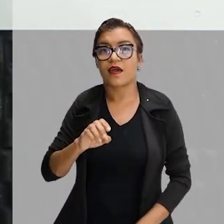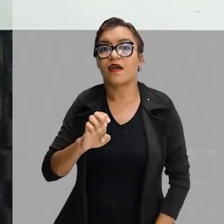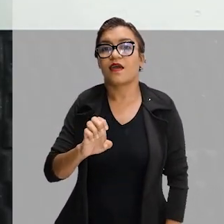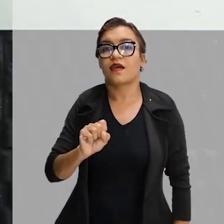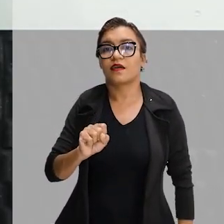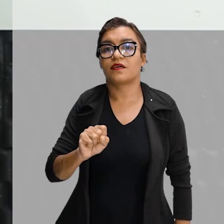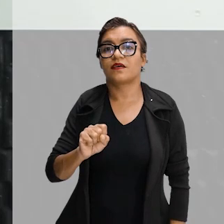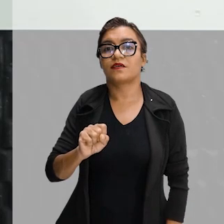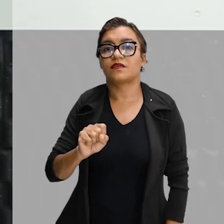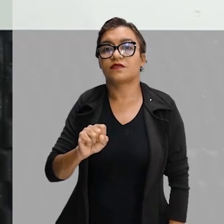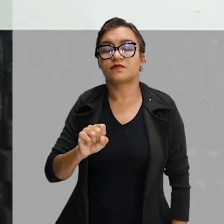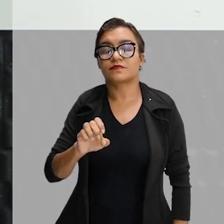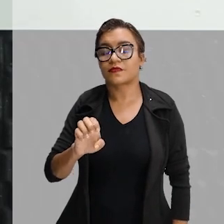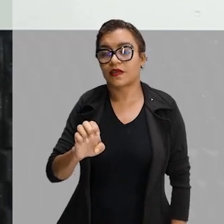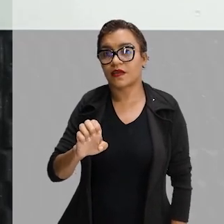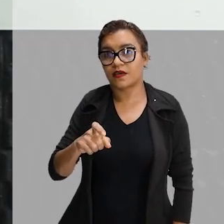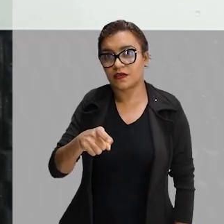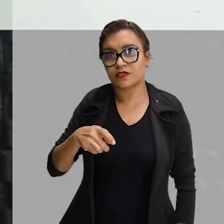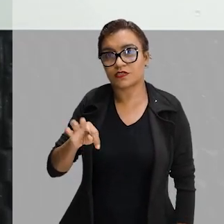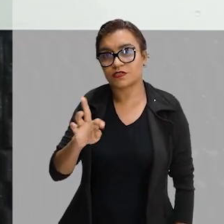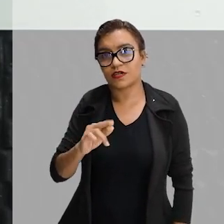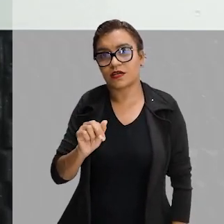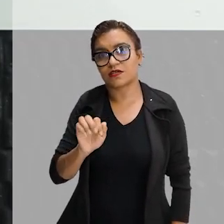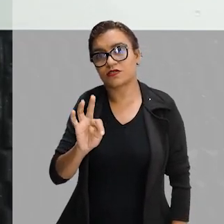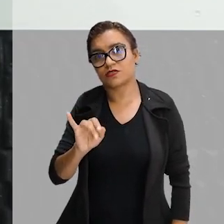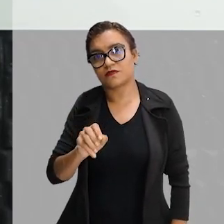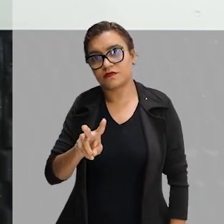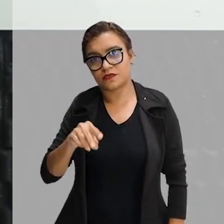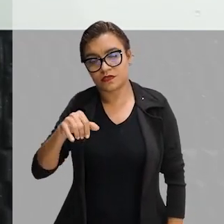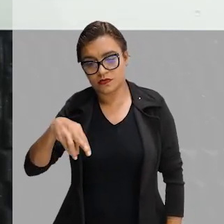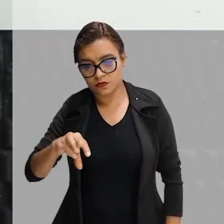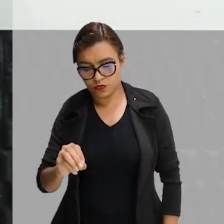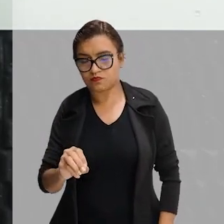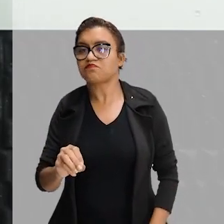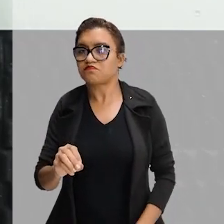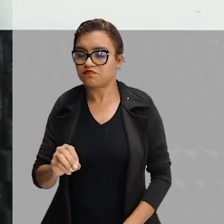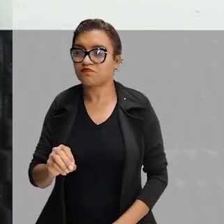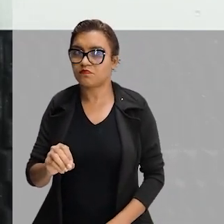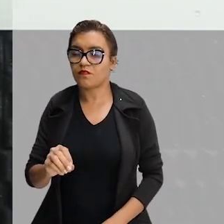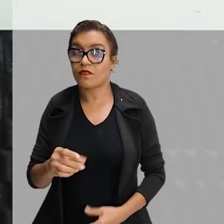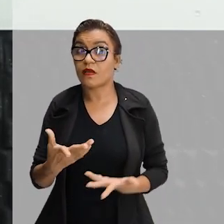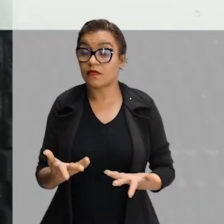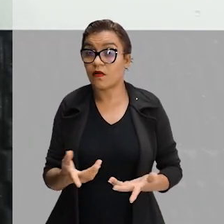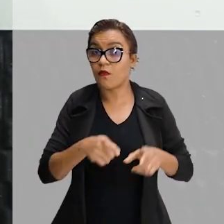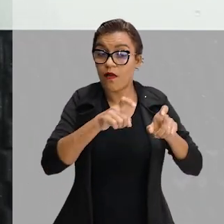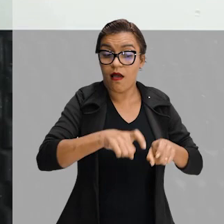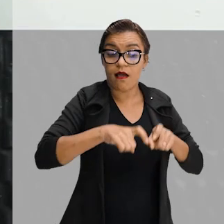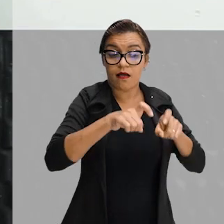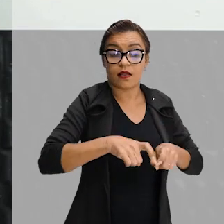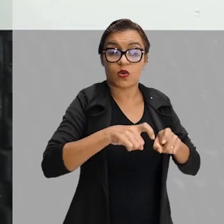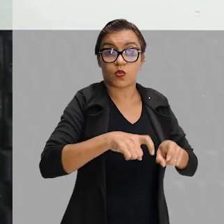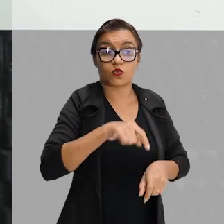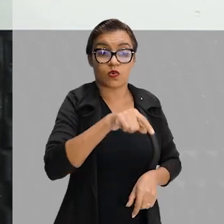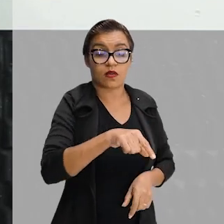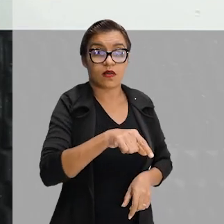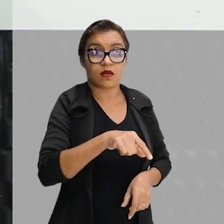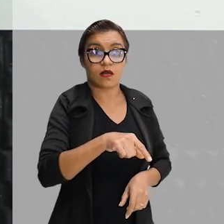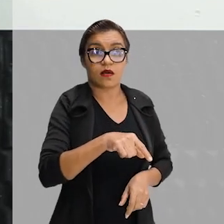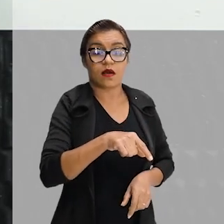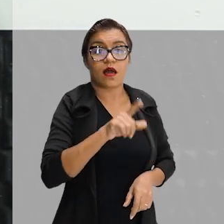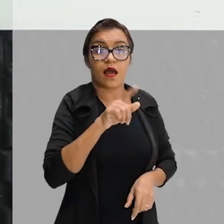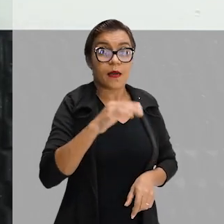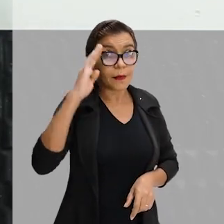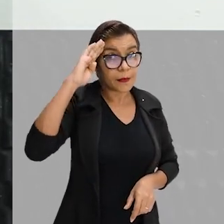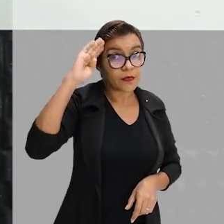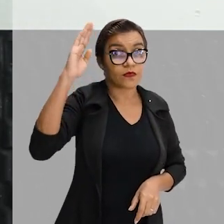perfeito? O restante, eu tenho a pecuária e a agricultura. A agricultura, em particular, foi a válvula mestre da nossa